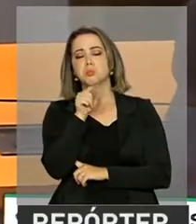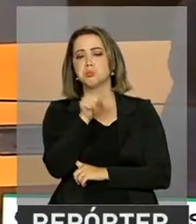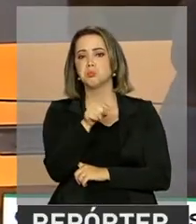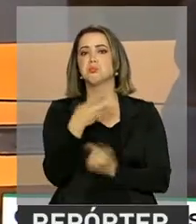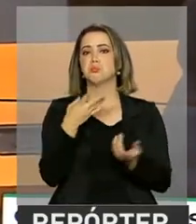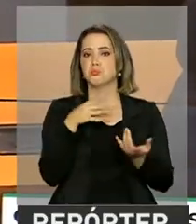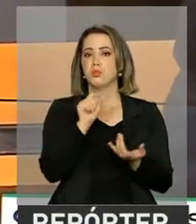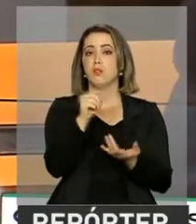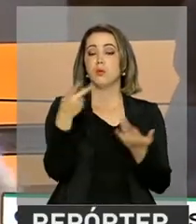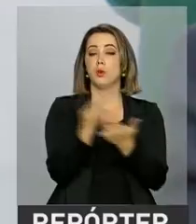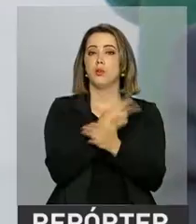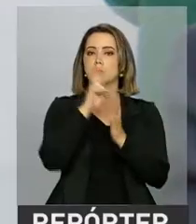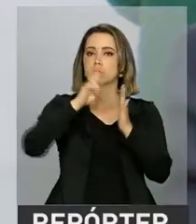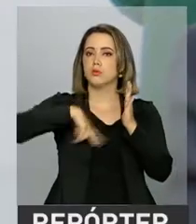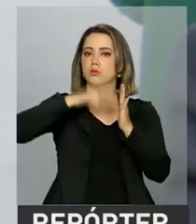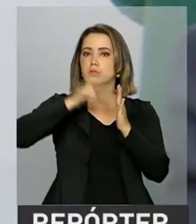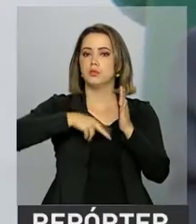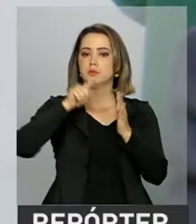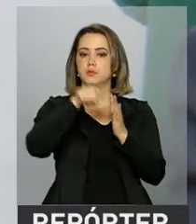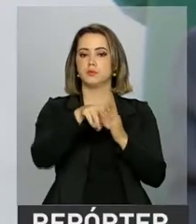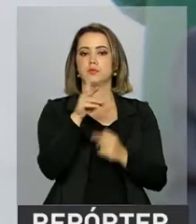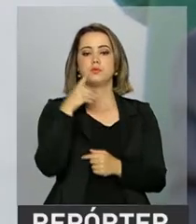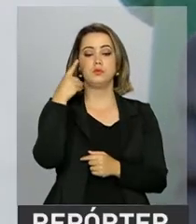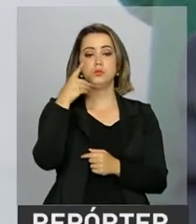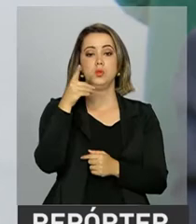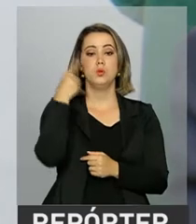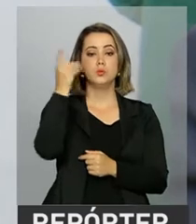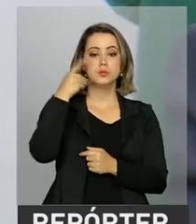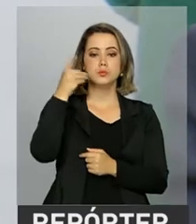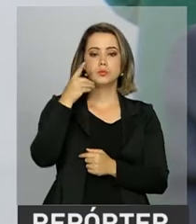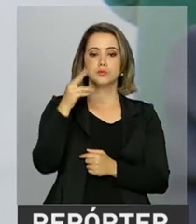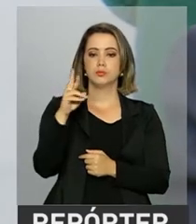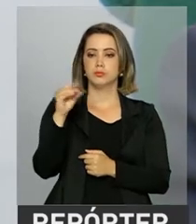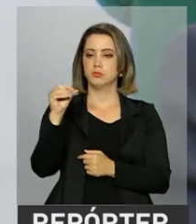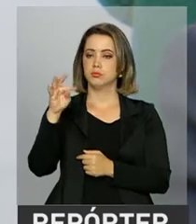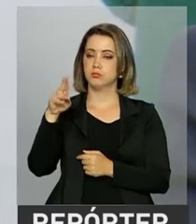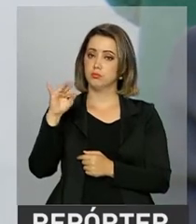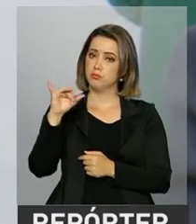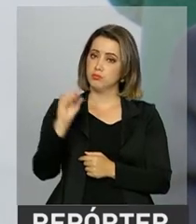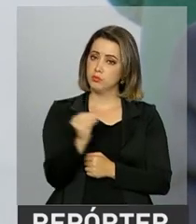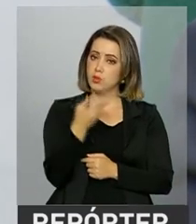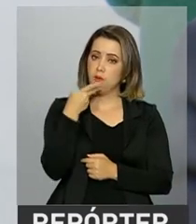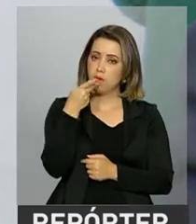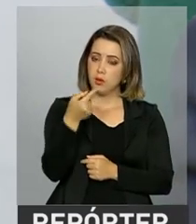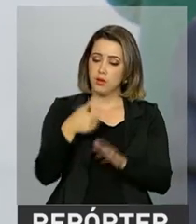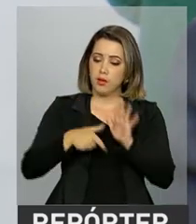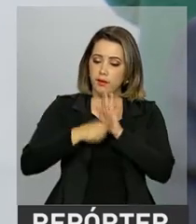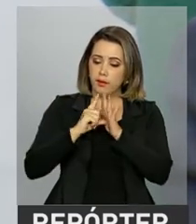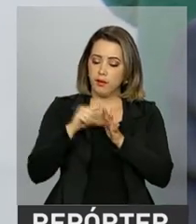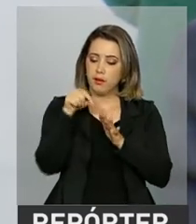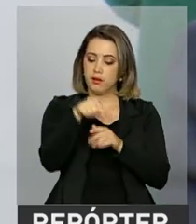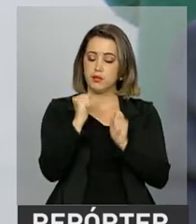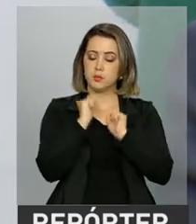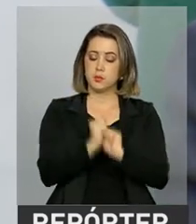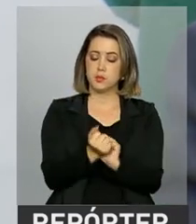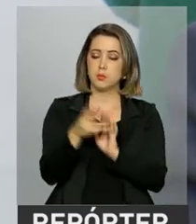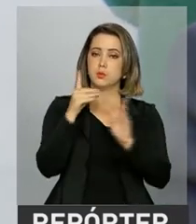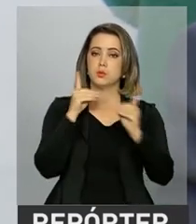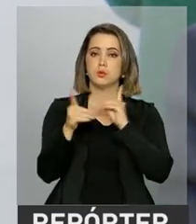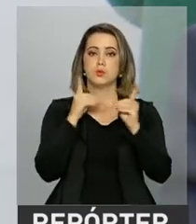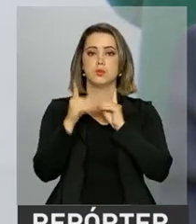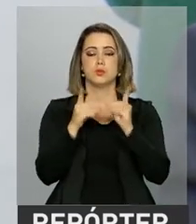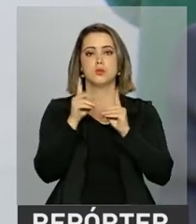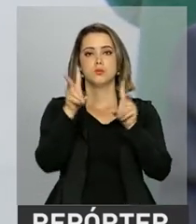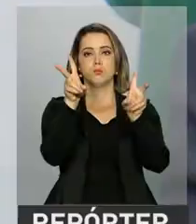texto final do relator o deputado rogério marinho destacou que antes de concluir o parecer permite uma ampla discussão